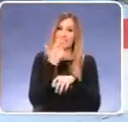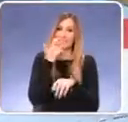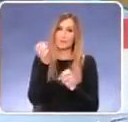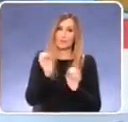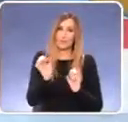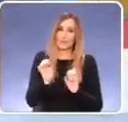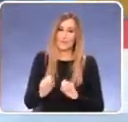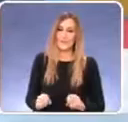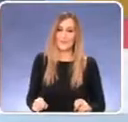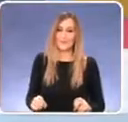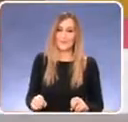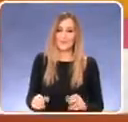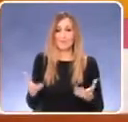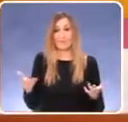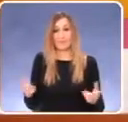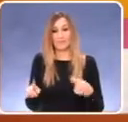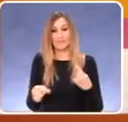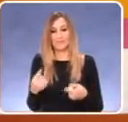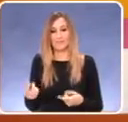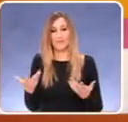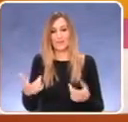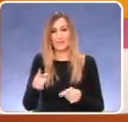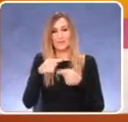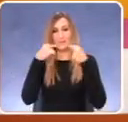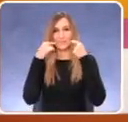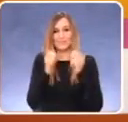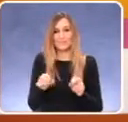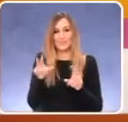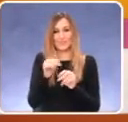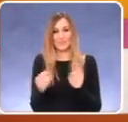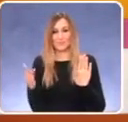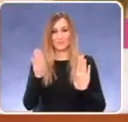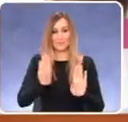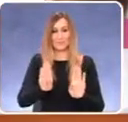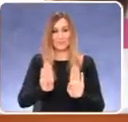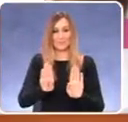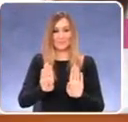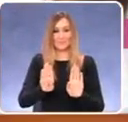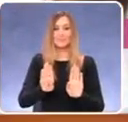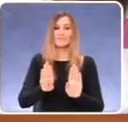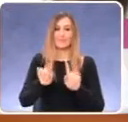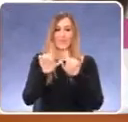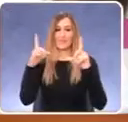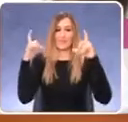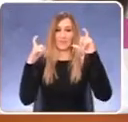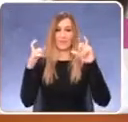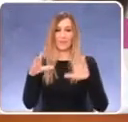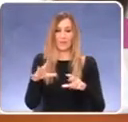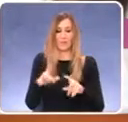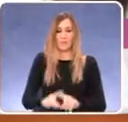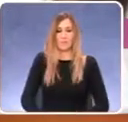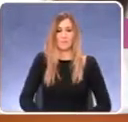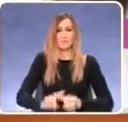E agora com os implantes. Agora vamos colocar ao lado É que não tem nada a